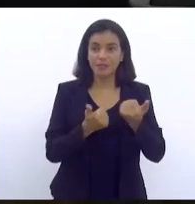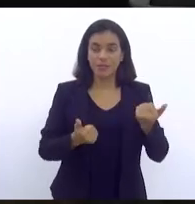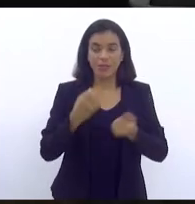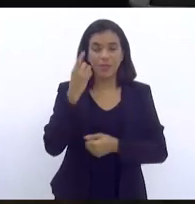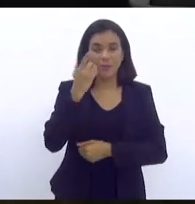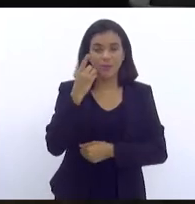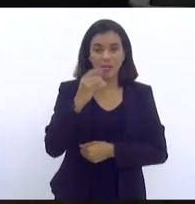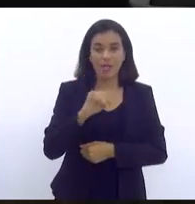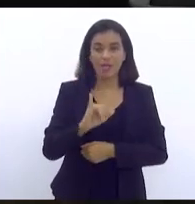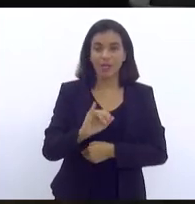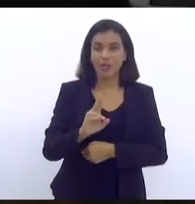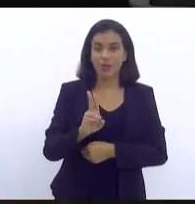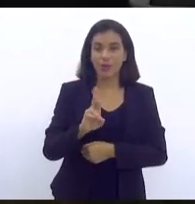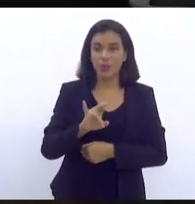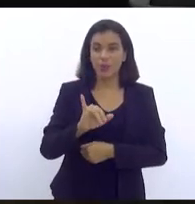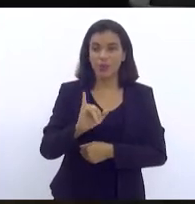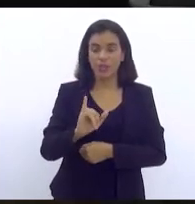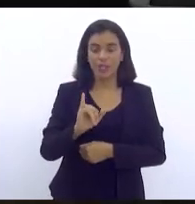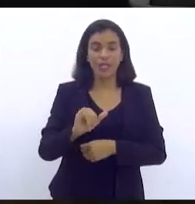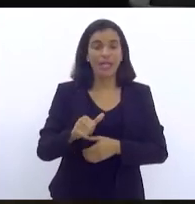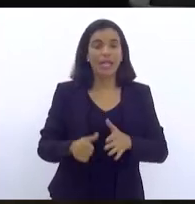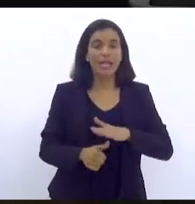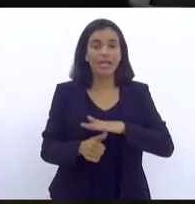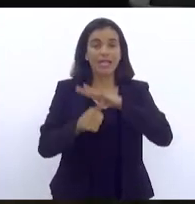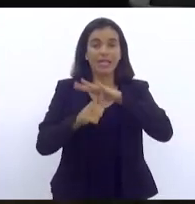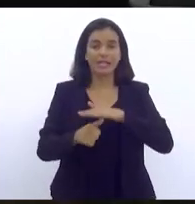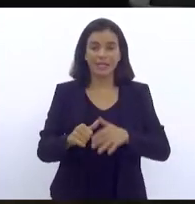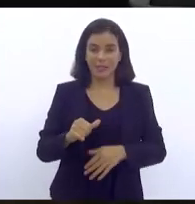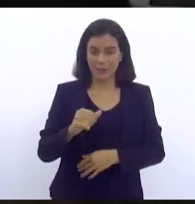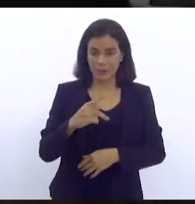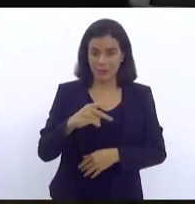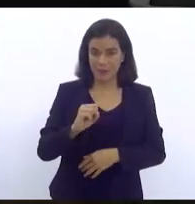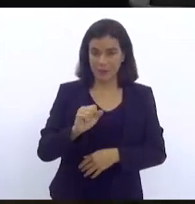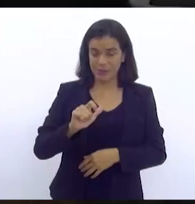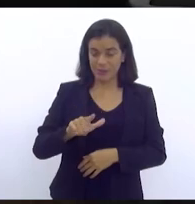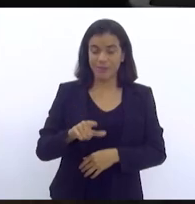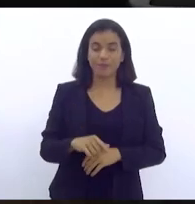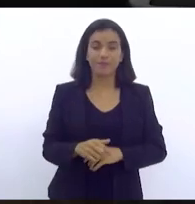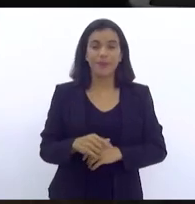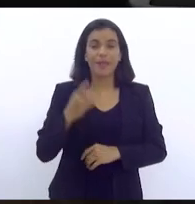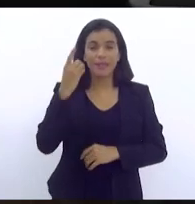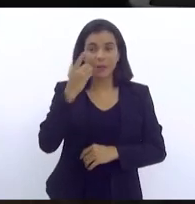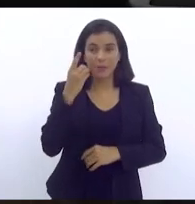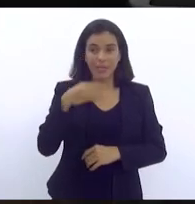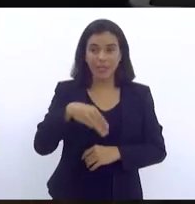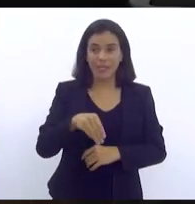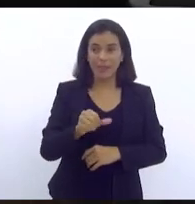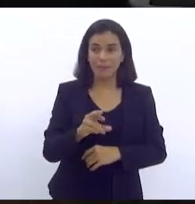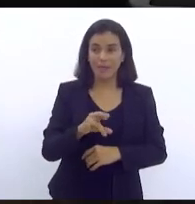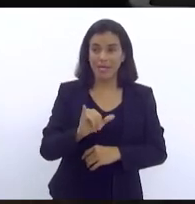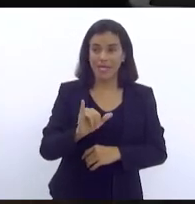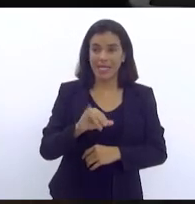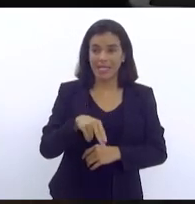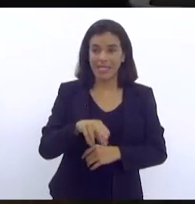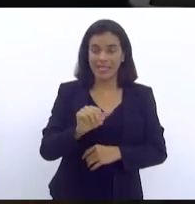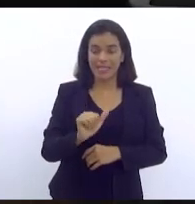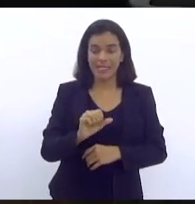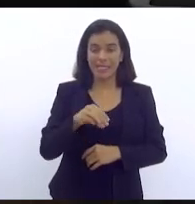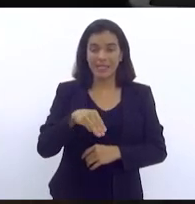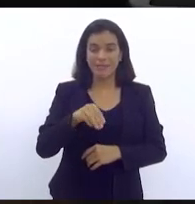deputado Iuri líder do pessoal aqui na casa a assessoria da deputada Marina do MST